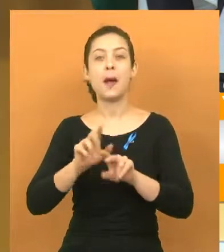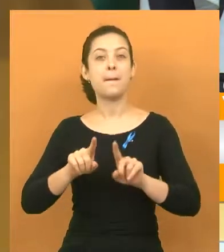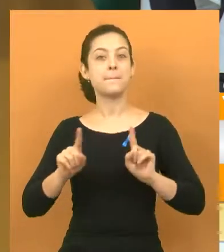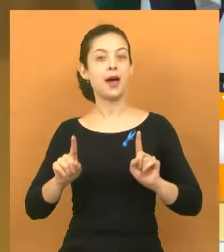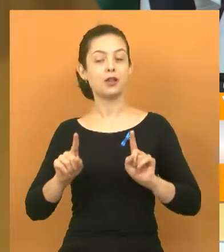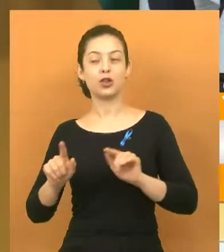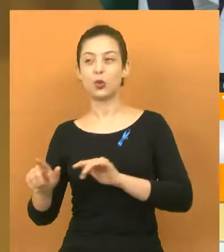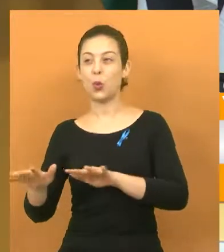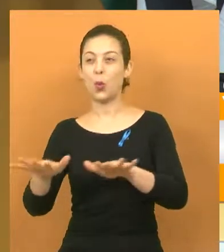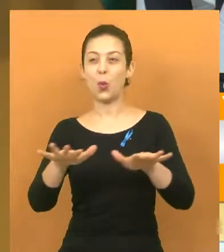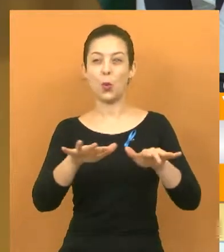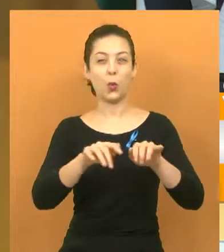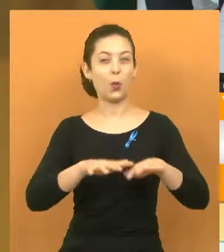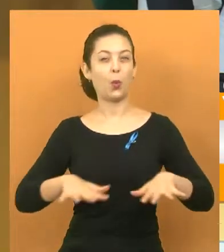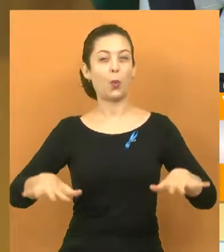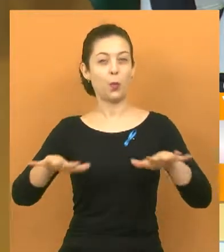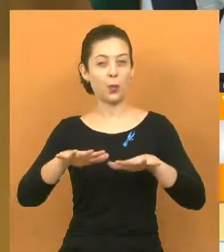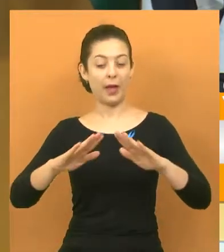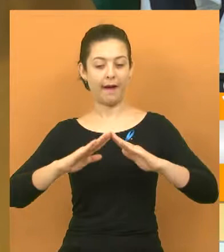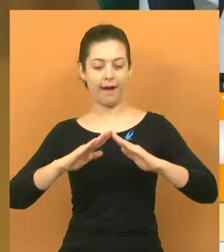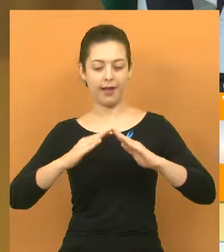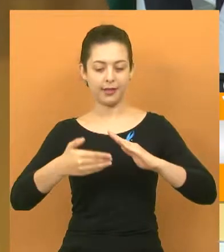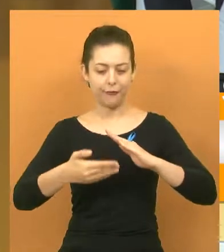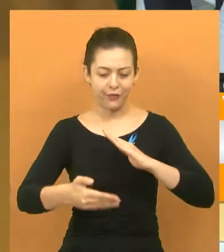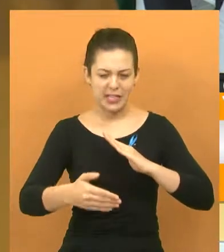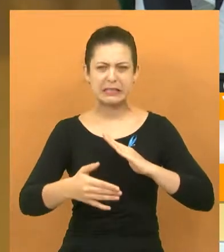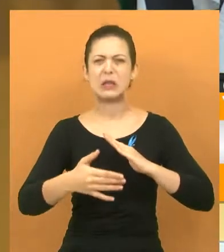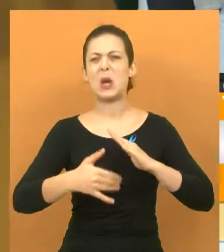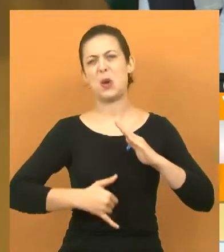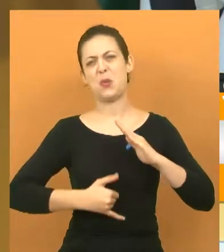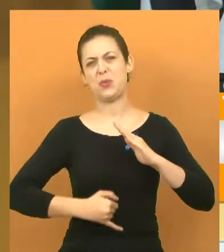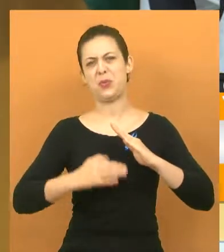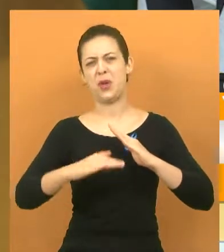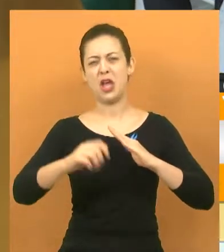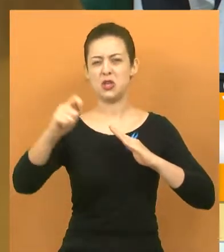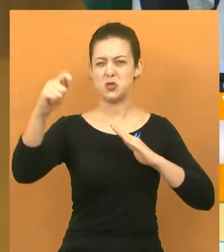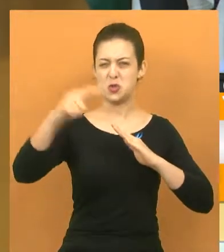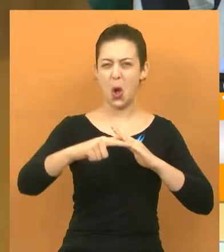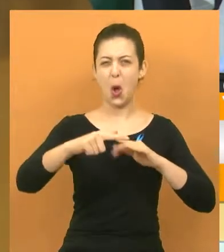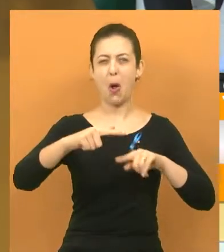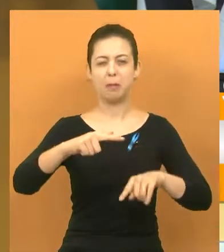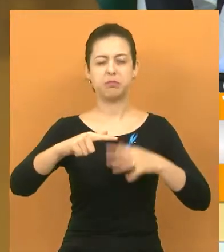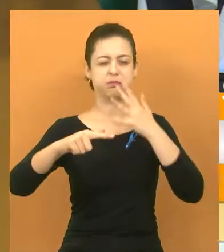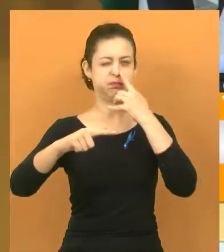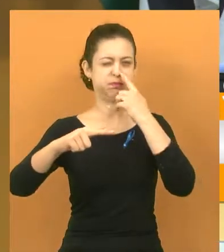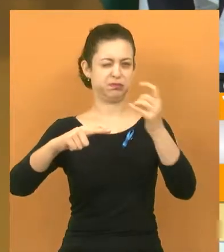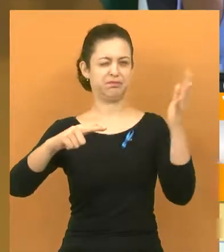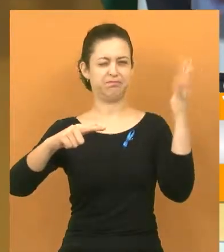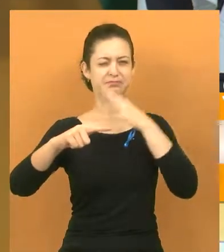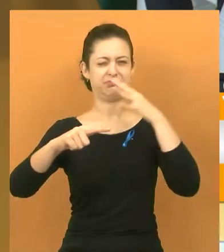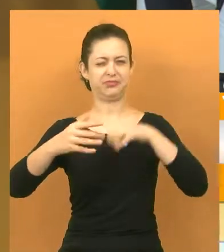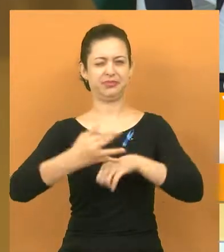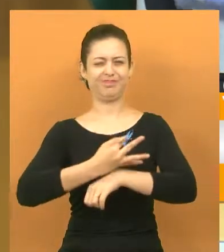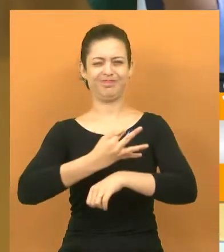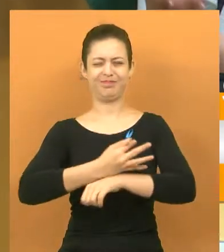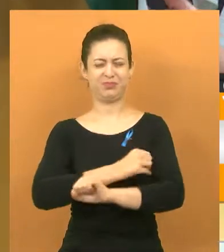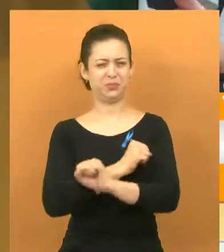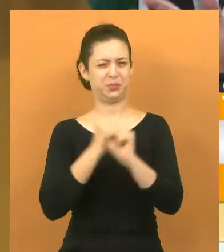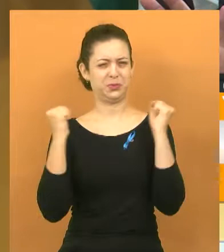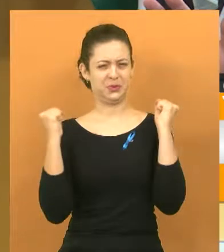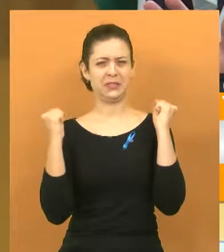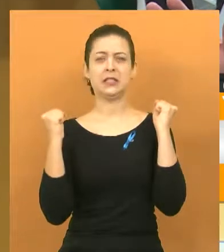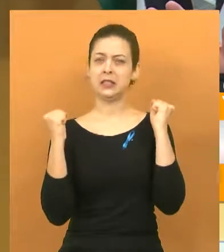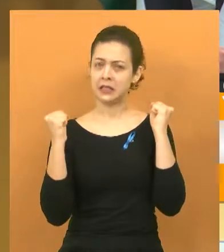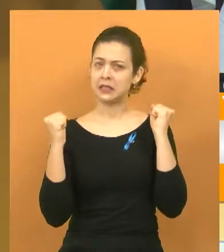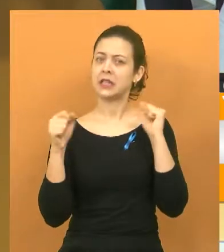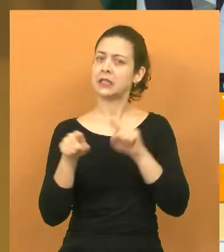porque quando fica aquelas fezes ali em frente na casa de qualquer morador, né, Derbal? Com o sol, principalmente, fica insuportável. Então, a gente tem que estender isso